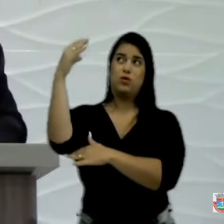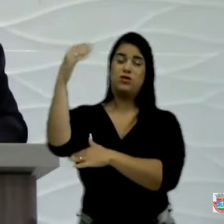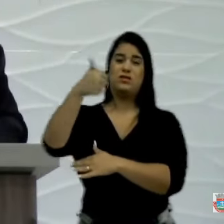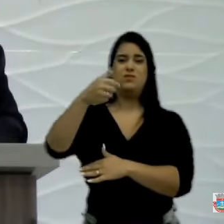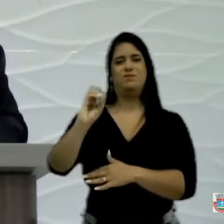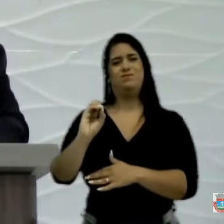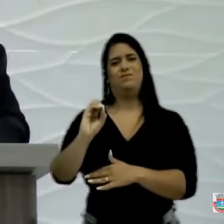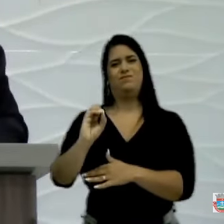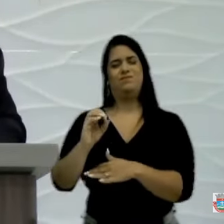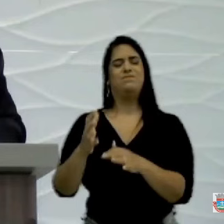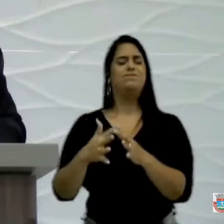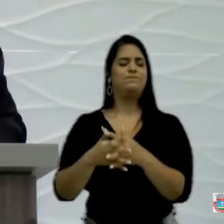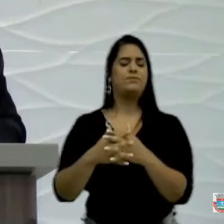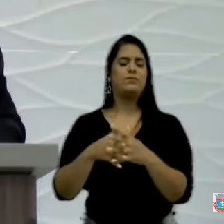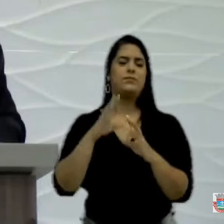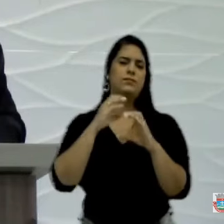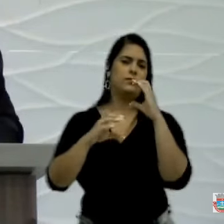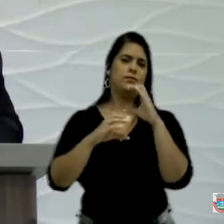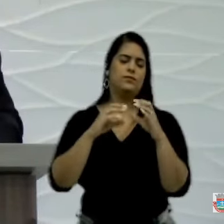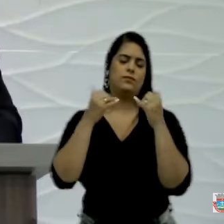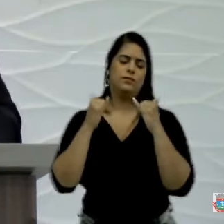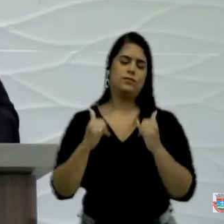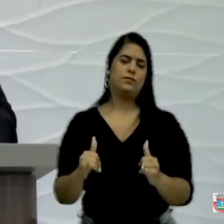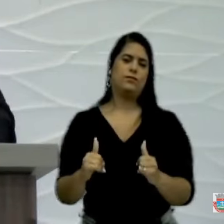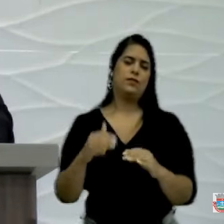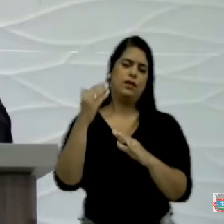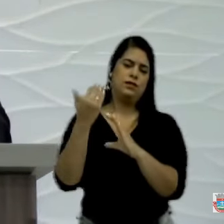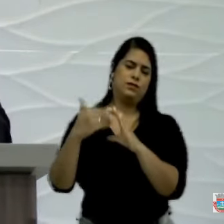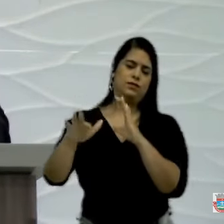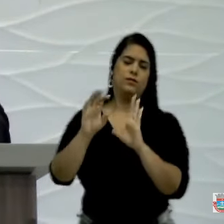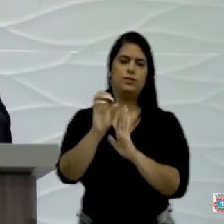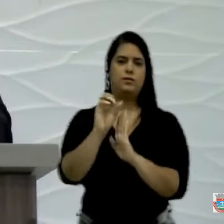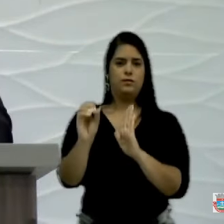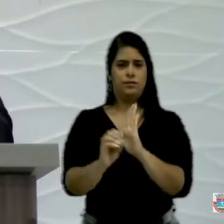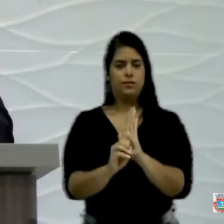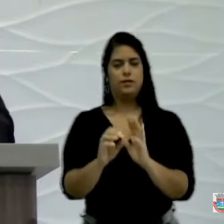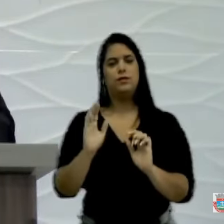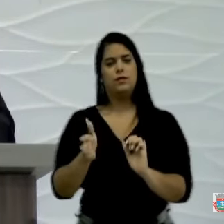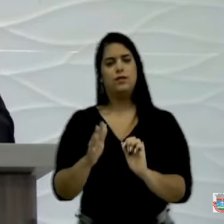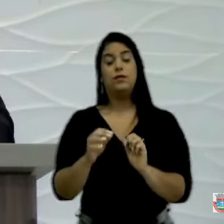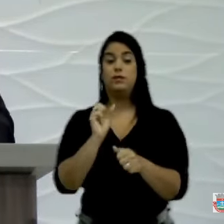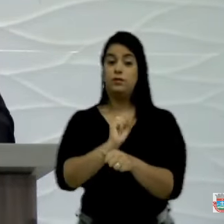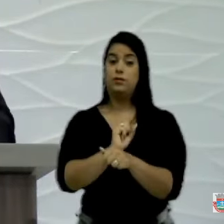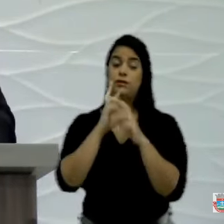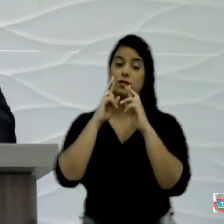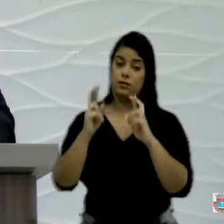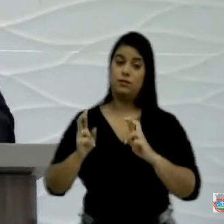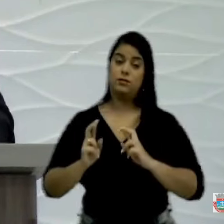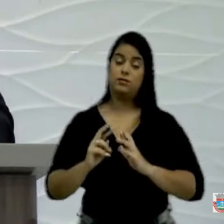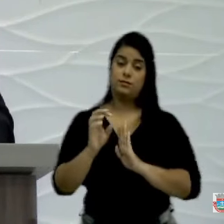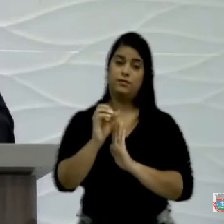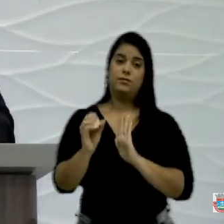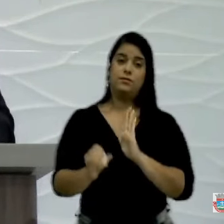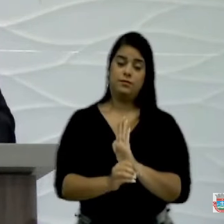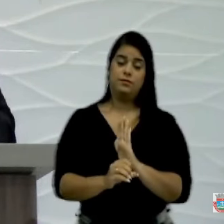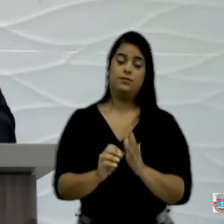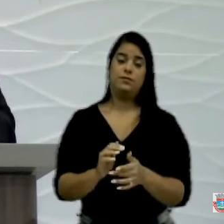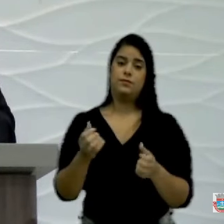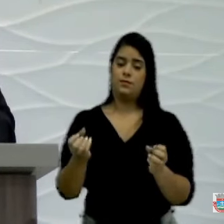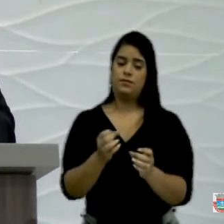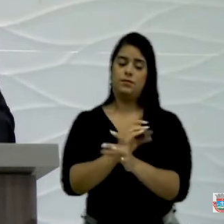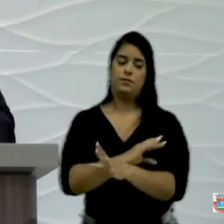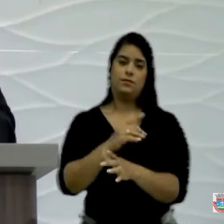Já comunicamos a SEB, já mandei um ofício. Estou aguardando a resposta do ofício para poder a gente correr atrás para resolver esse problema